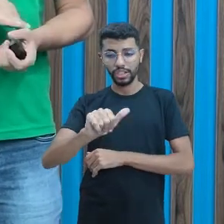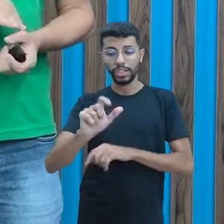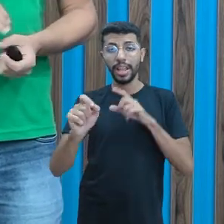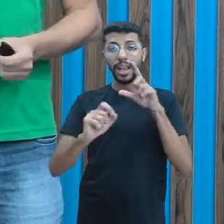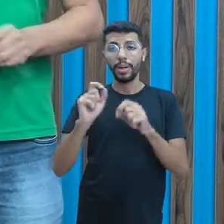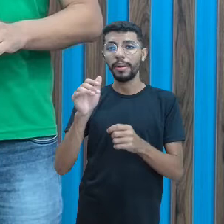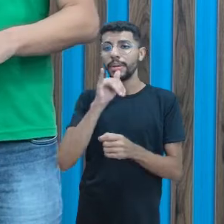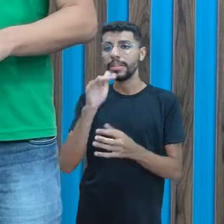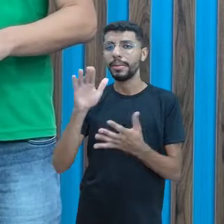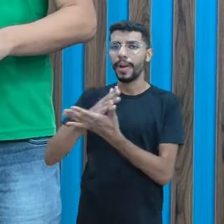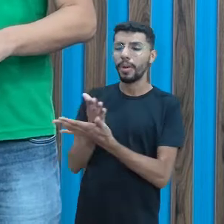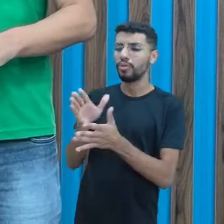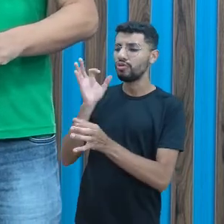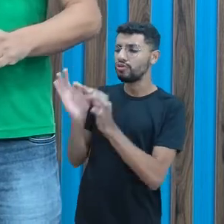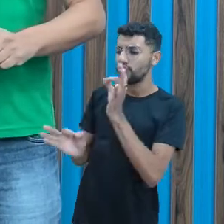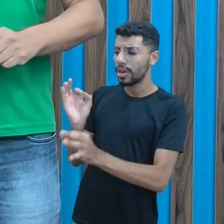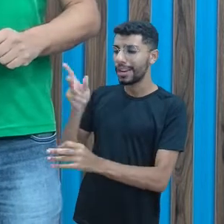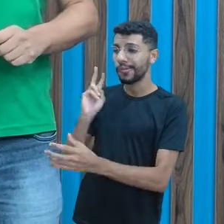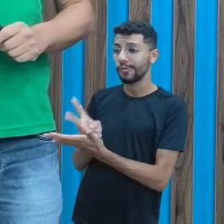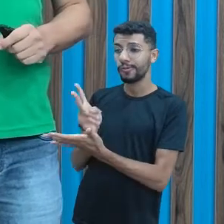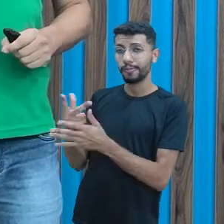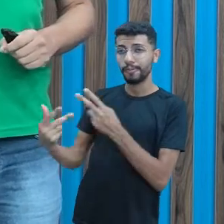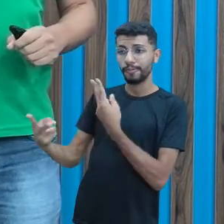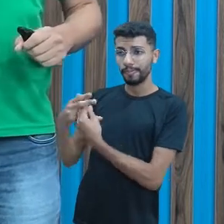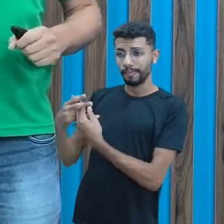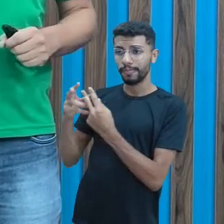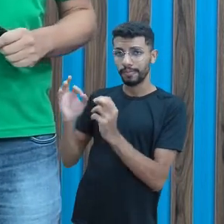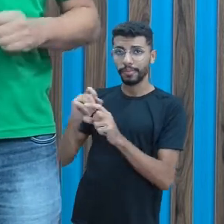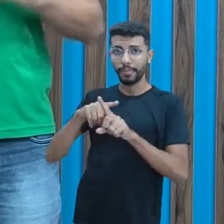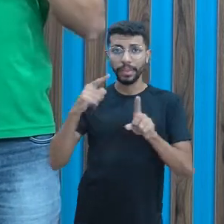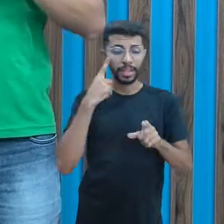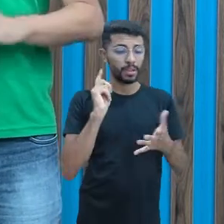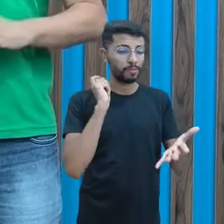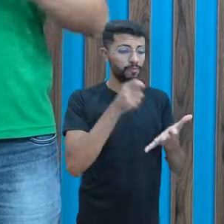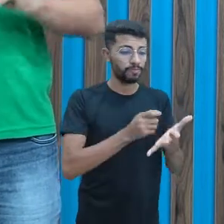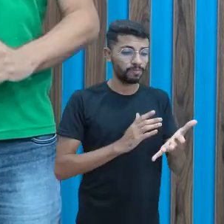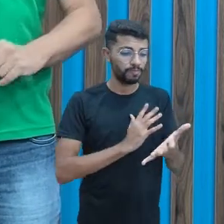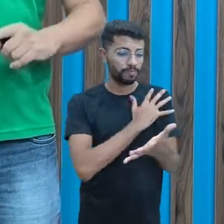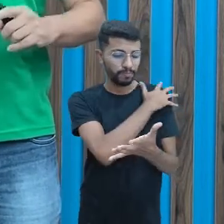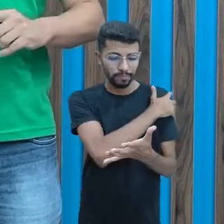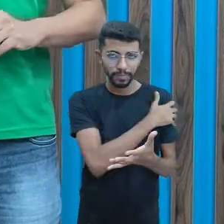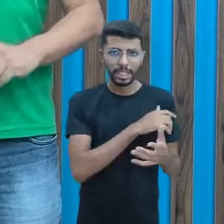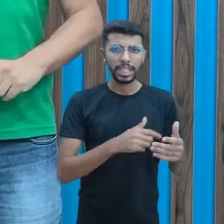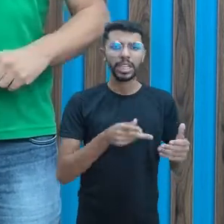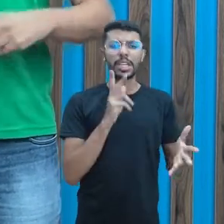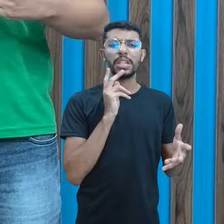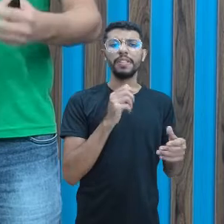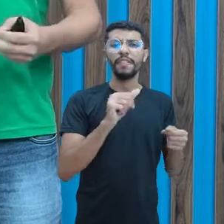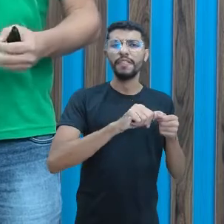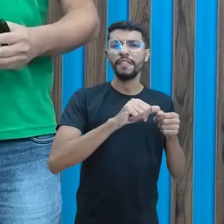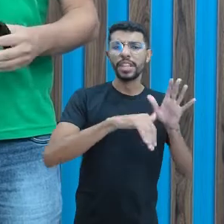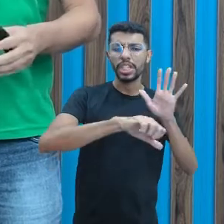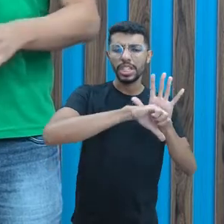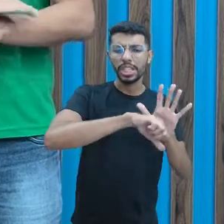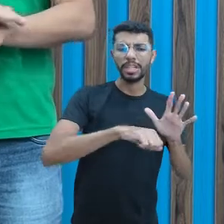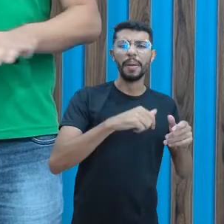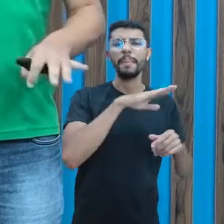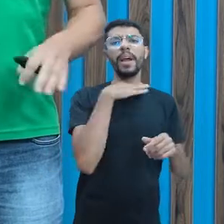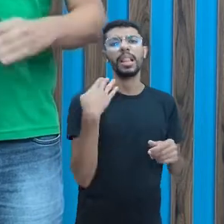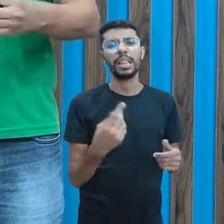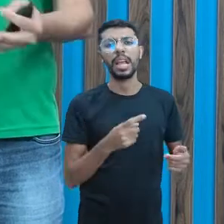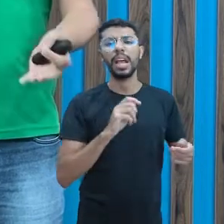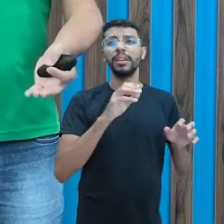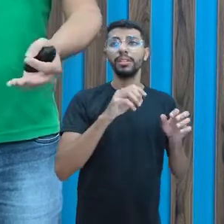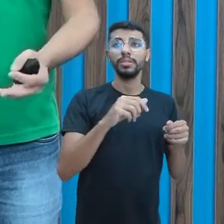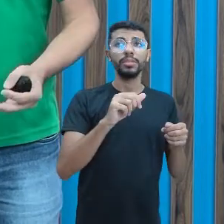pela ditadura continuaram presos, os militares que cometeram muitos crimes, que mataram, que torturaram, né, que prenderam arbitrariamente, e esses não